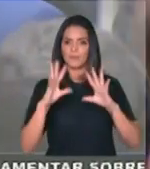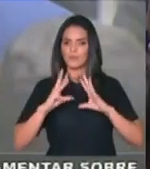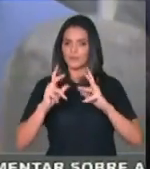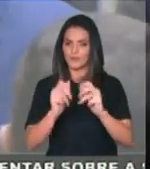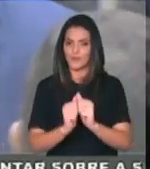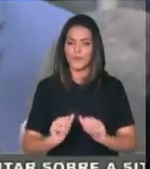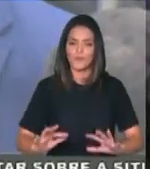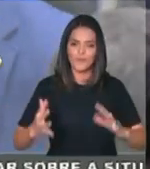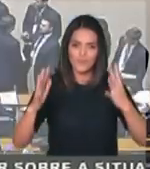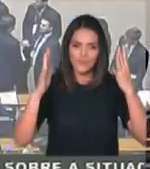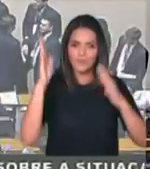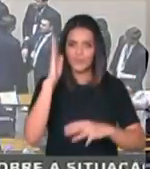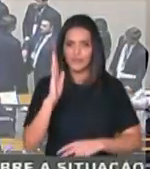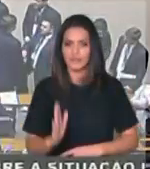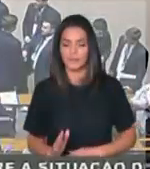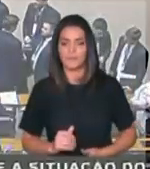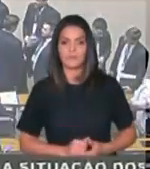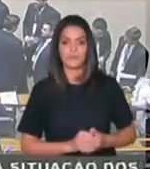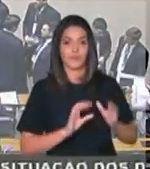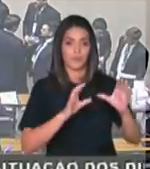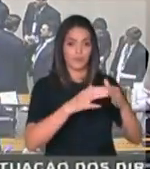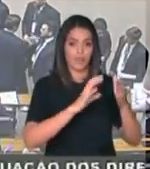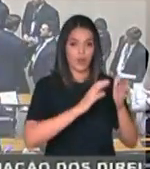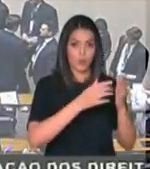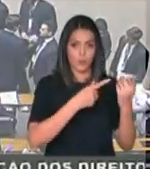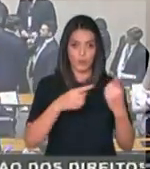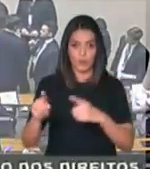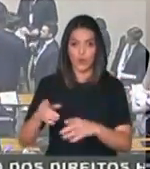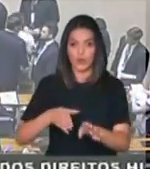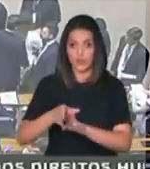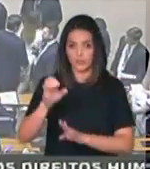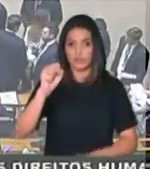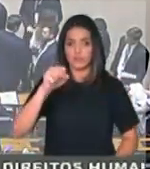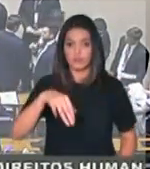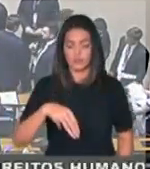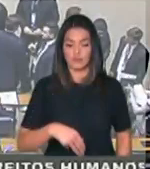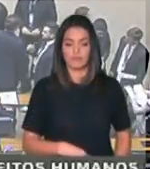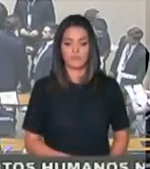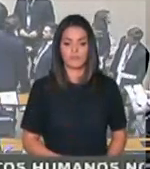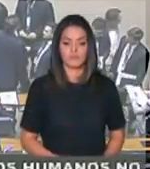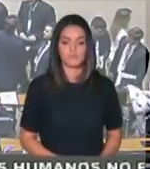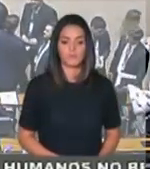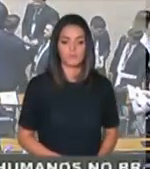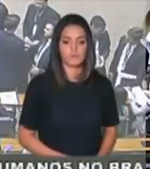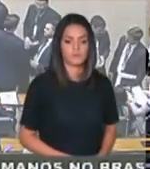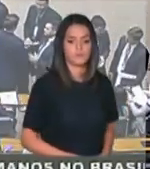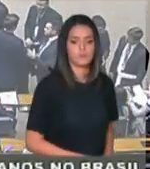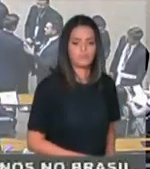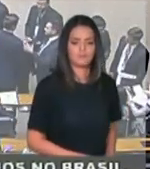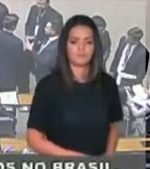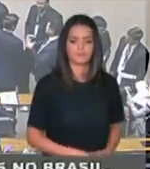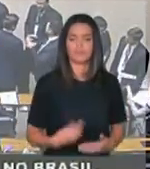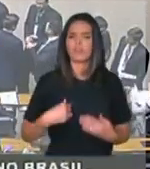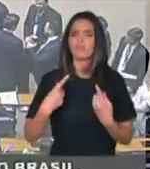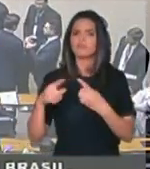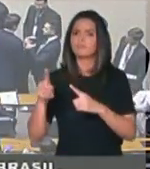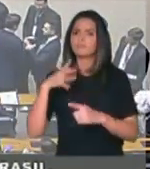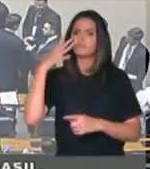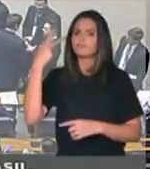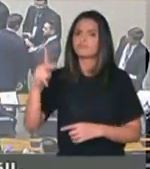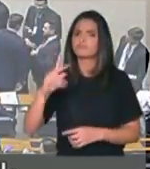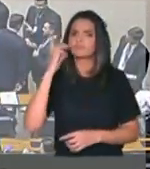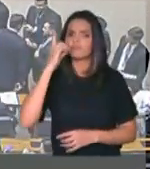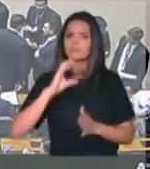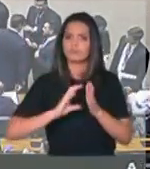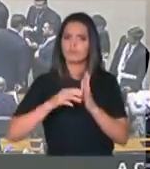São. Presidente, a oposição orienta sim, mas fazendo contraponto à fala do deputado do Novo, eu estava aqui